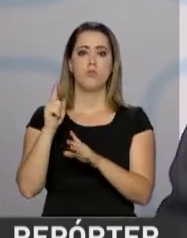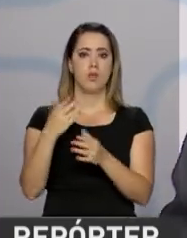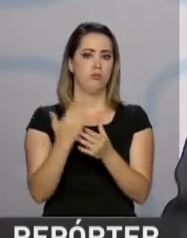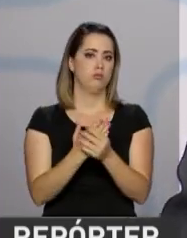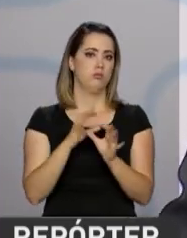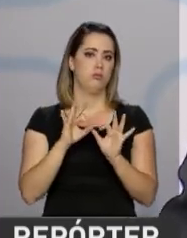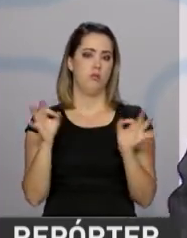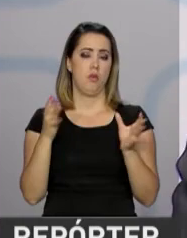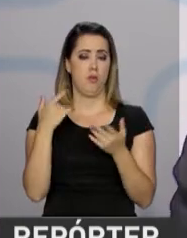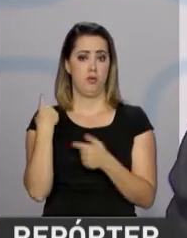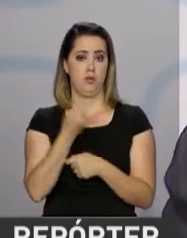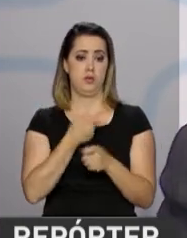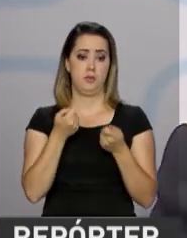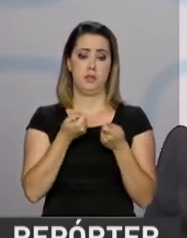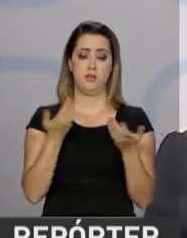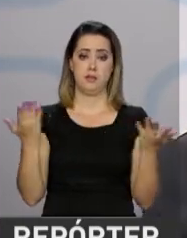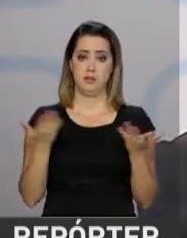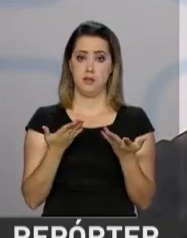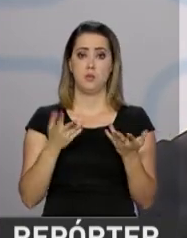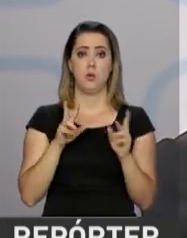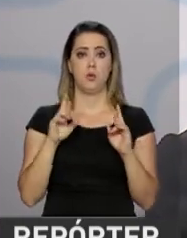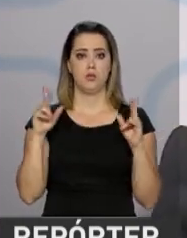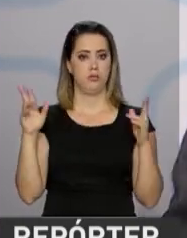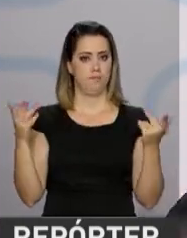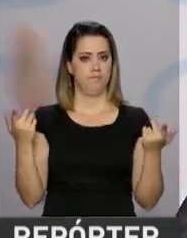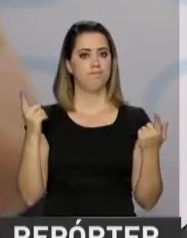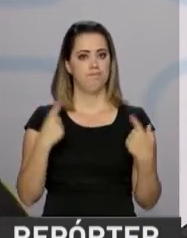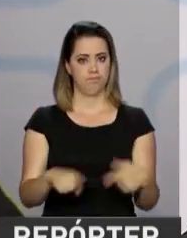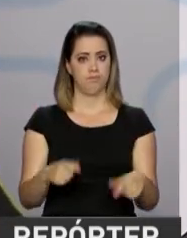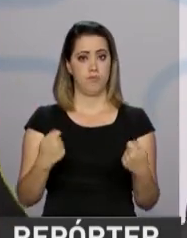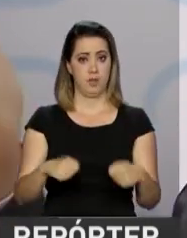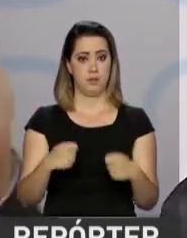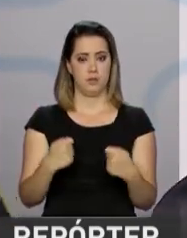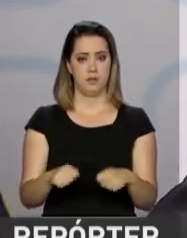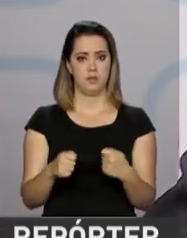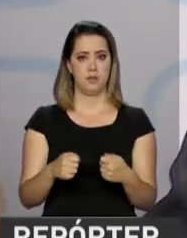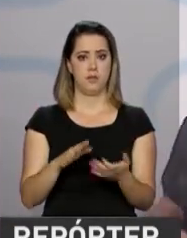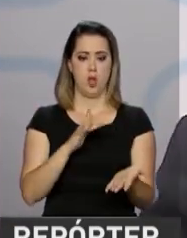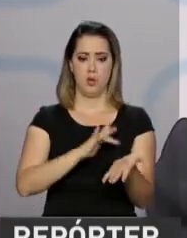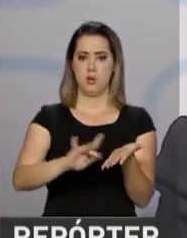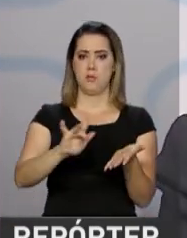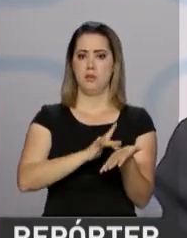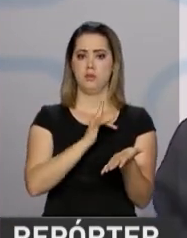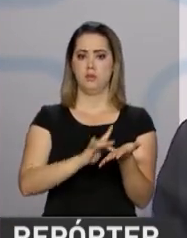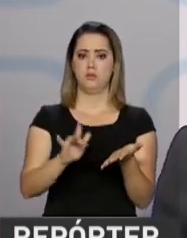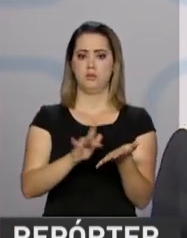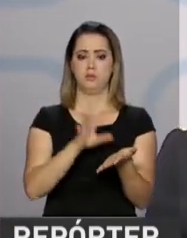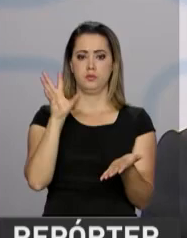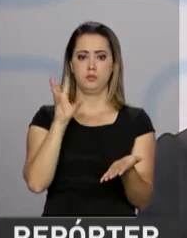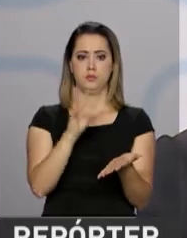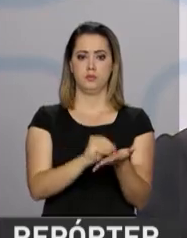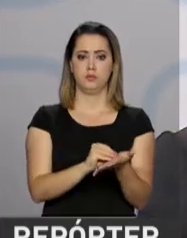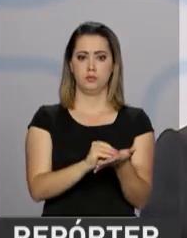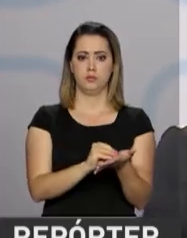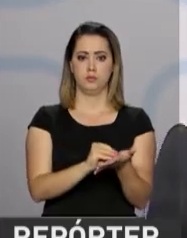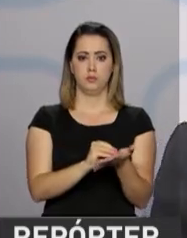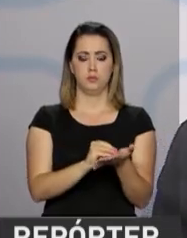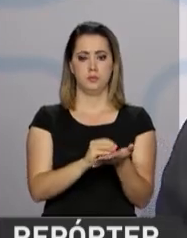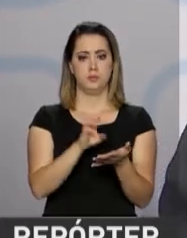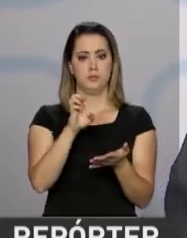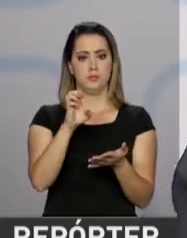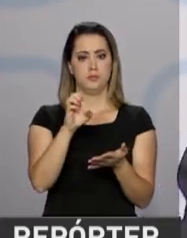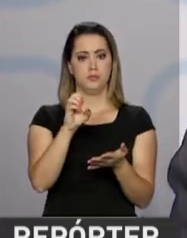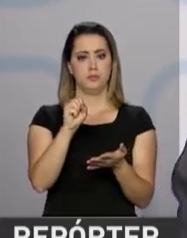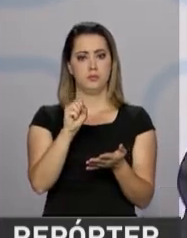então claro que nós sempre nos adaptar essa flexibilidade e eu fui um smartphone também nosso nosso aplicativo dois sustos do e